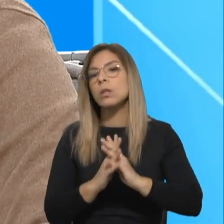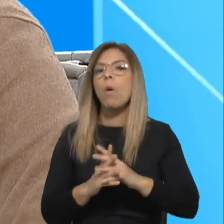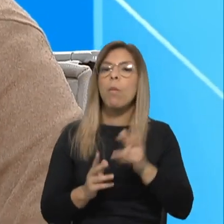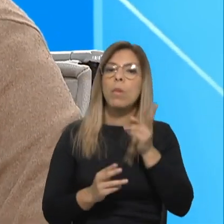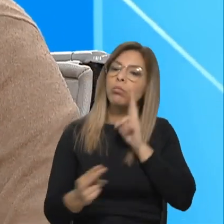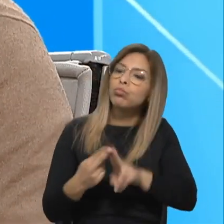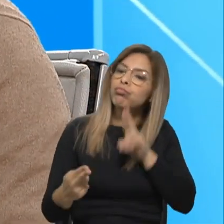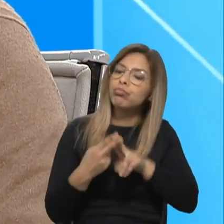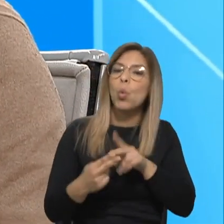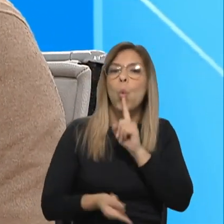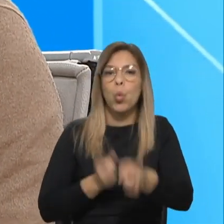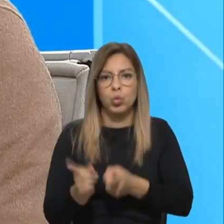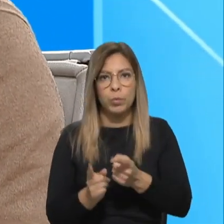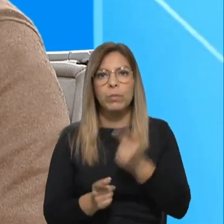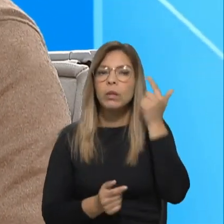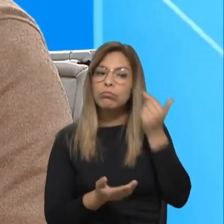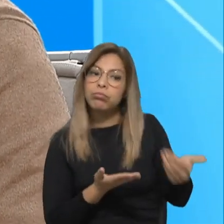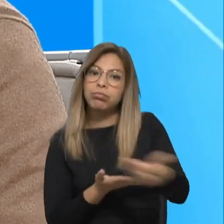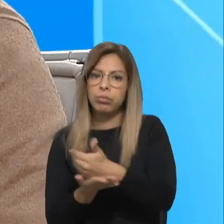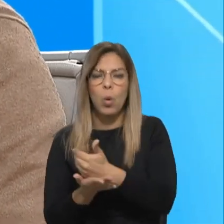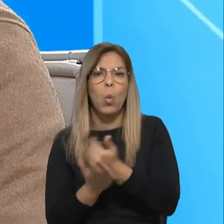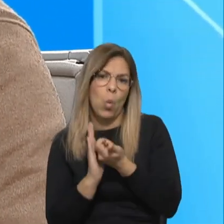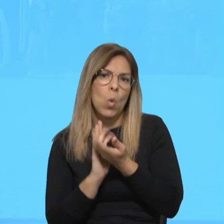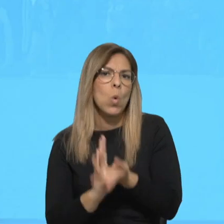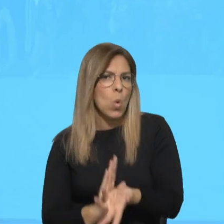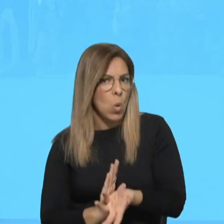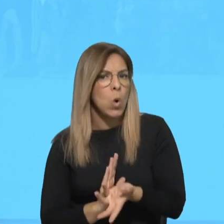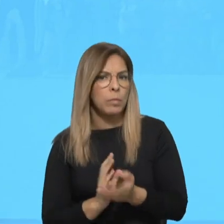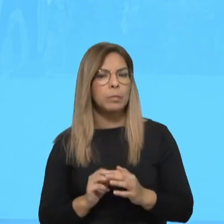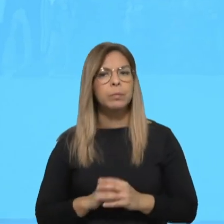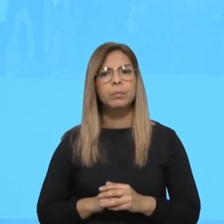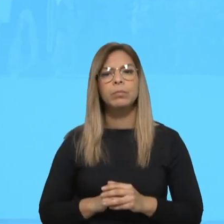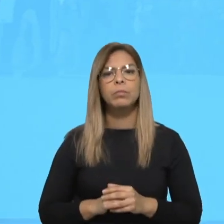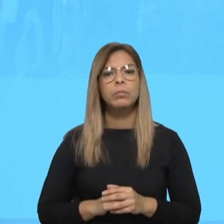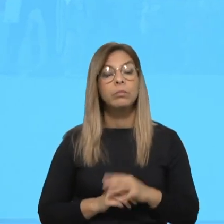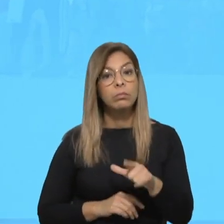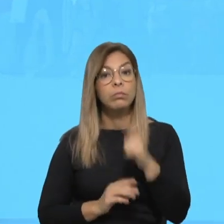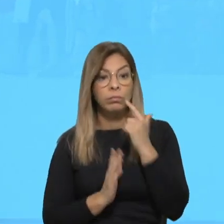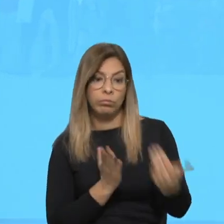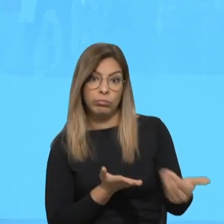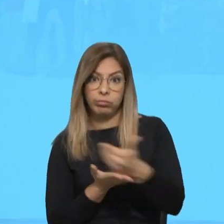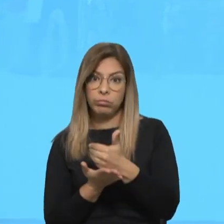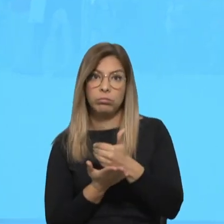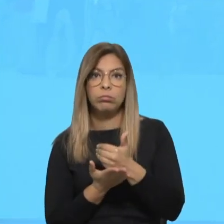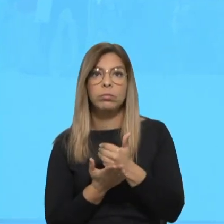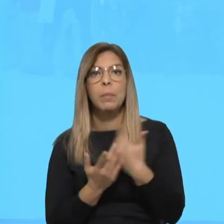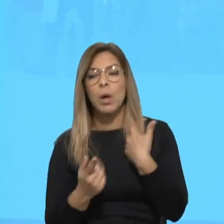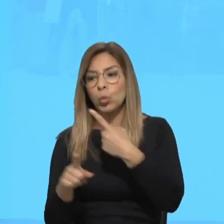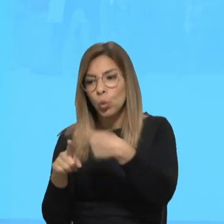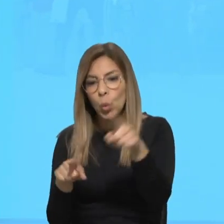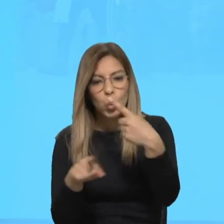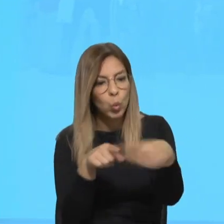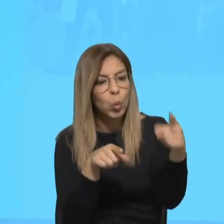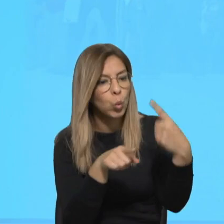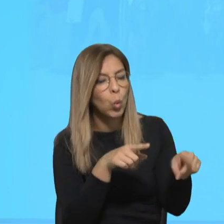é uma escuta alargada, como é óbvio. E esta escuta alargada quer-se dirigida a diferentes contextos onde os